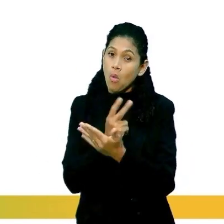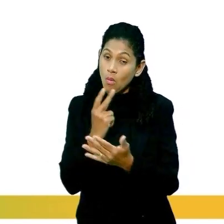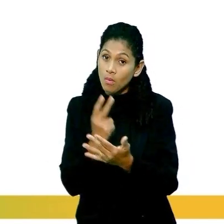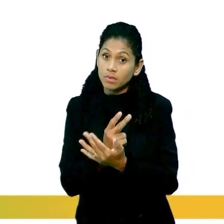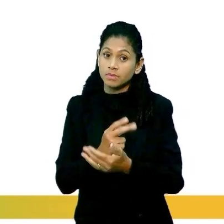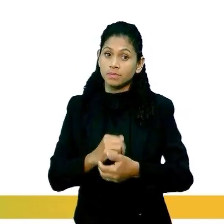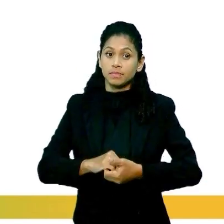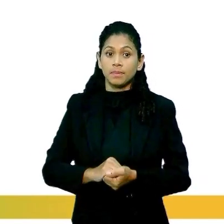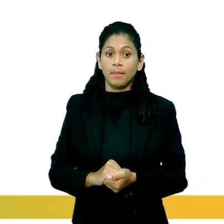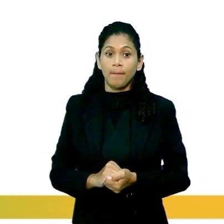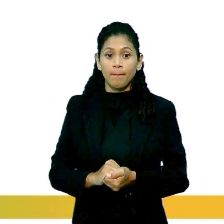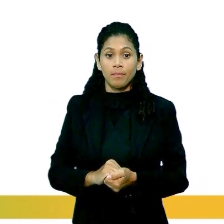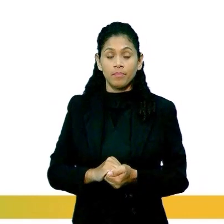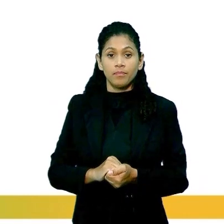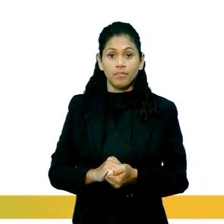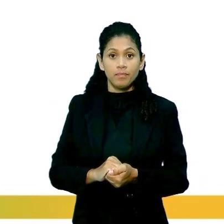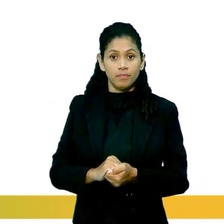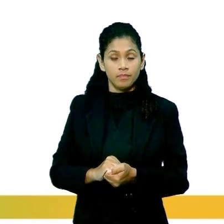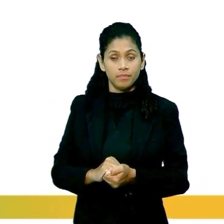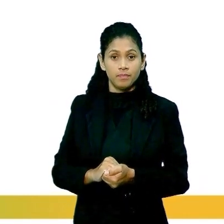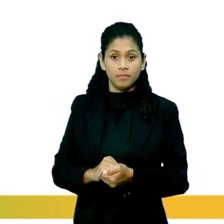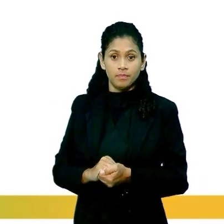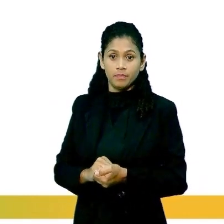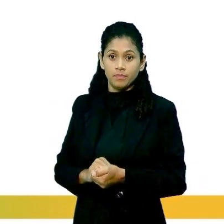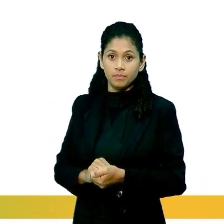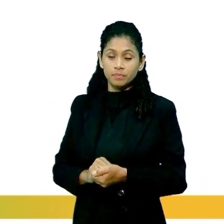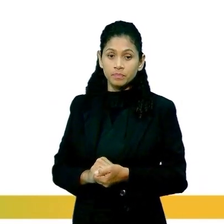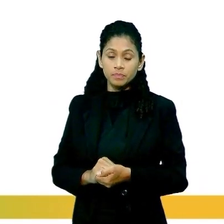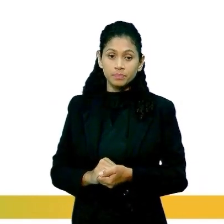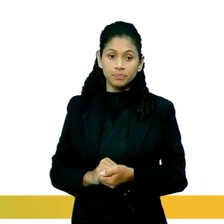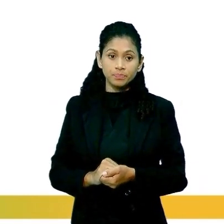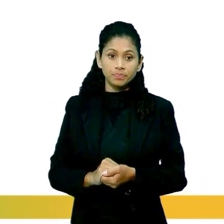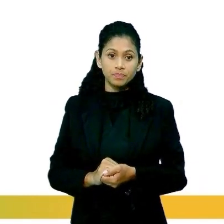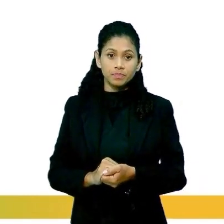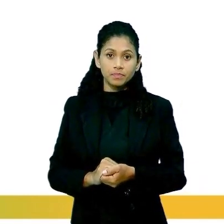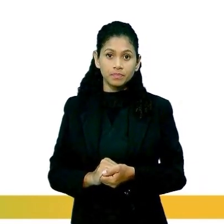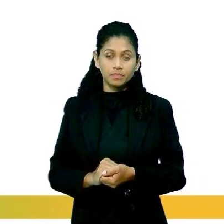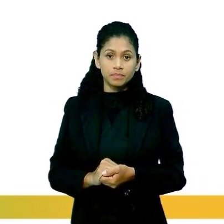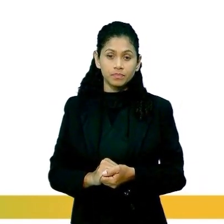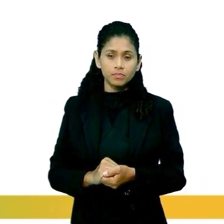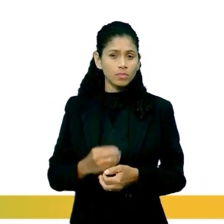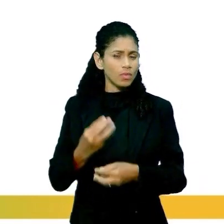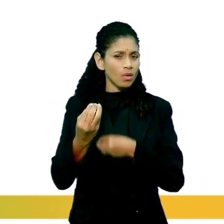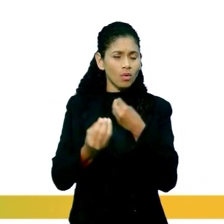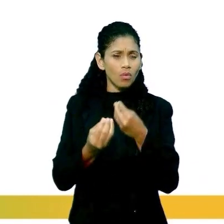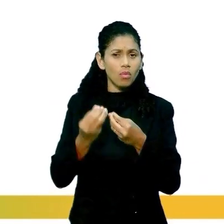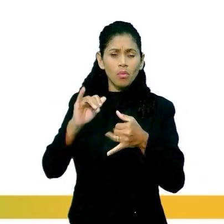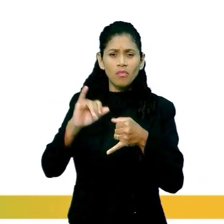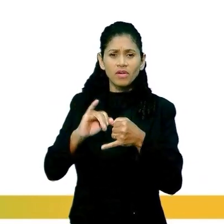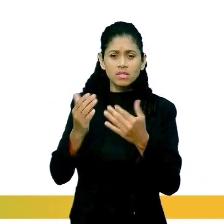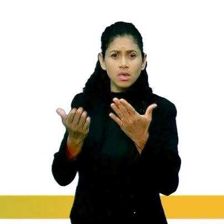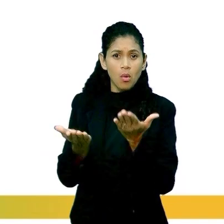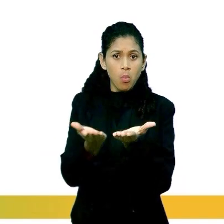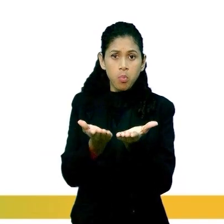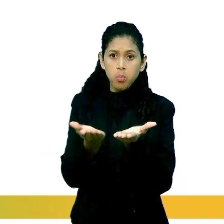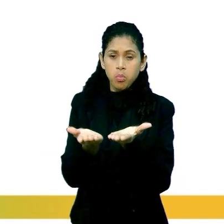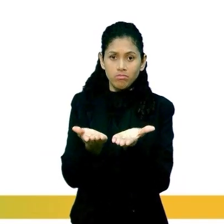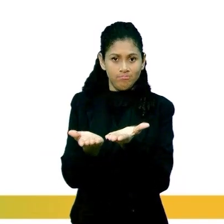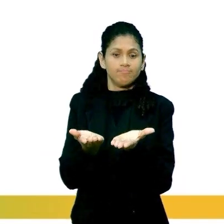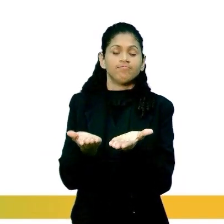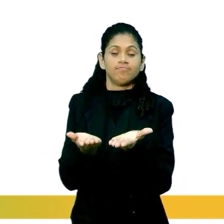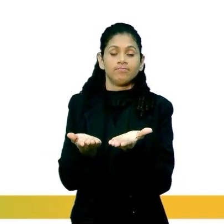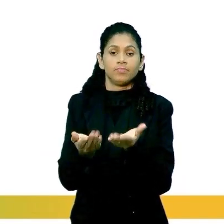oxirredução, então nós usaremos também o método da oxirredução. Bom, então como que eu faço esse balanceamento de maneira